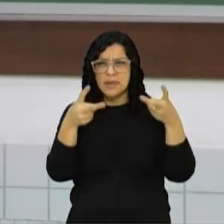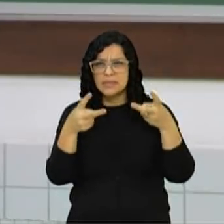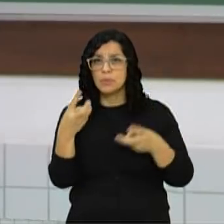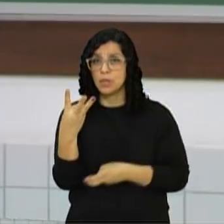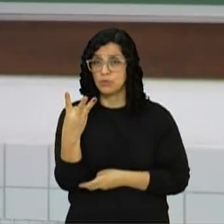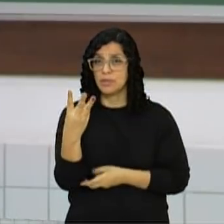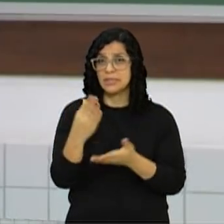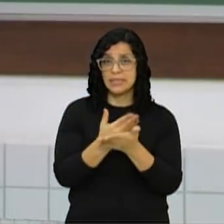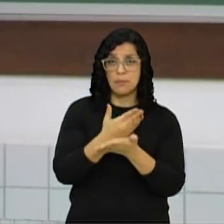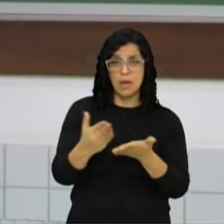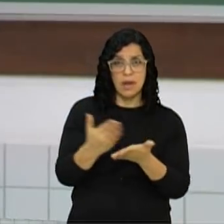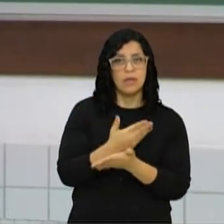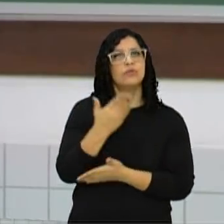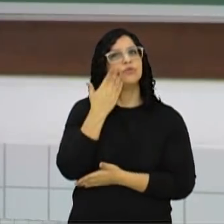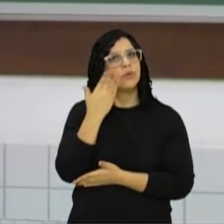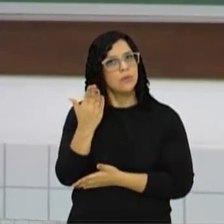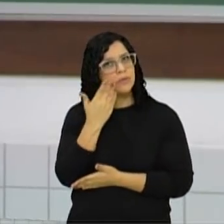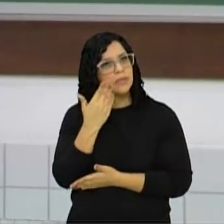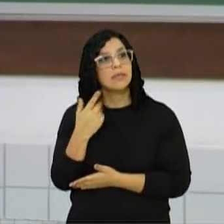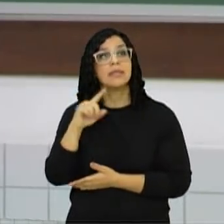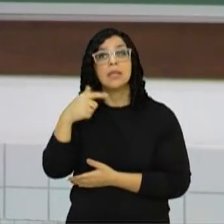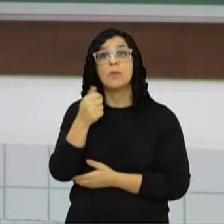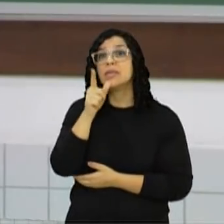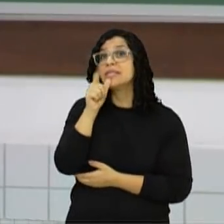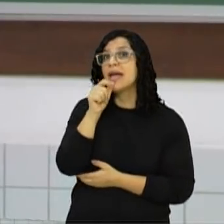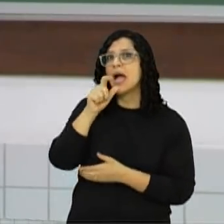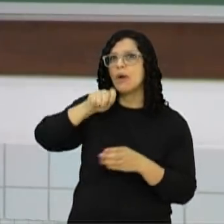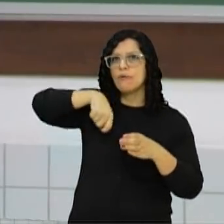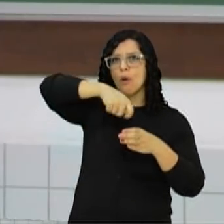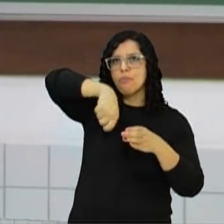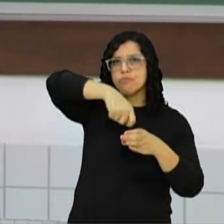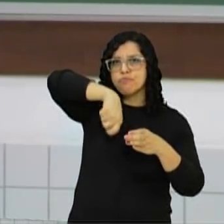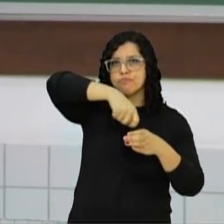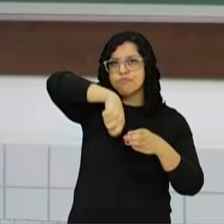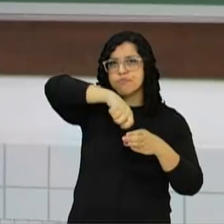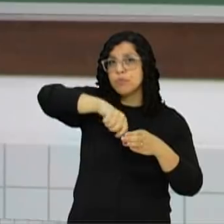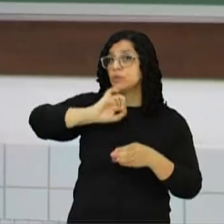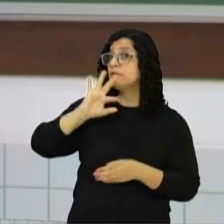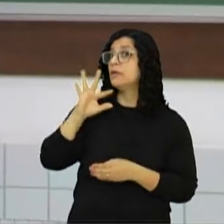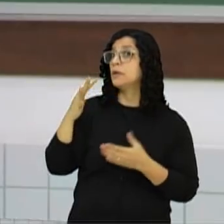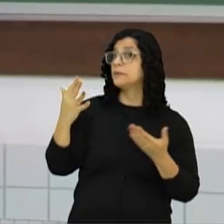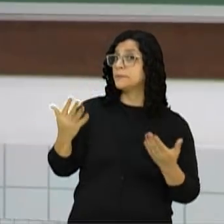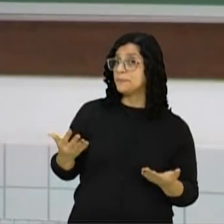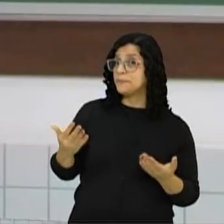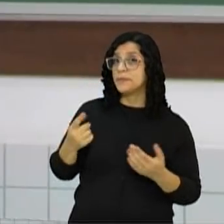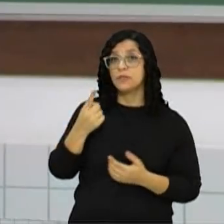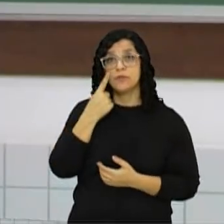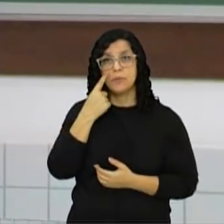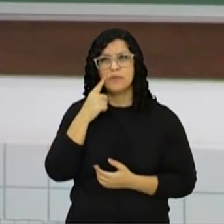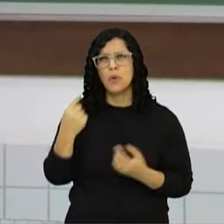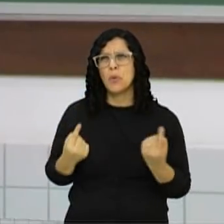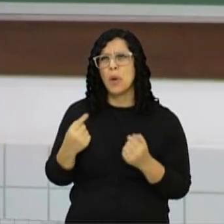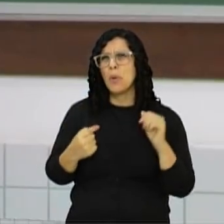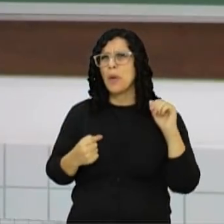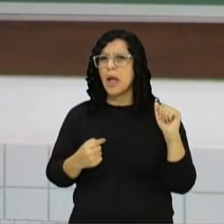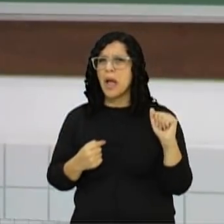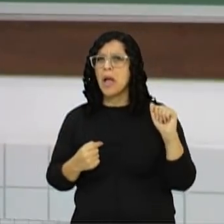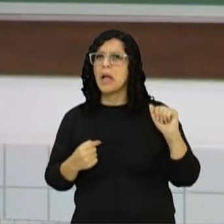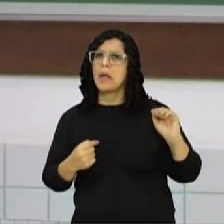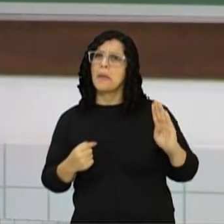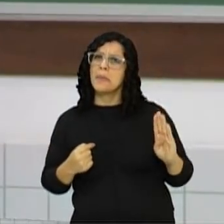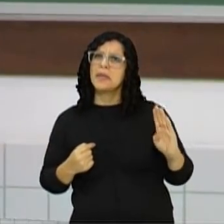percebe quem é quem. Aí eu vou colocar água. E o que será que vai acontecer? Homogêneo,